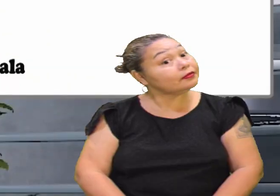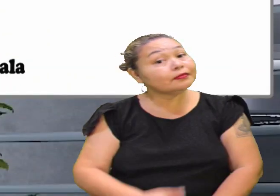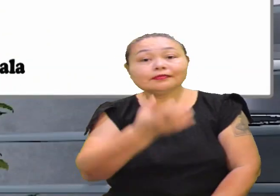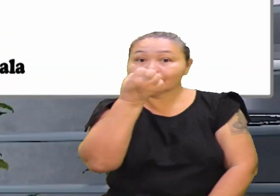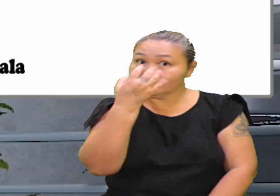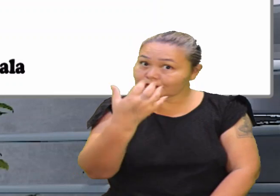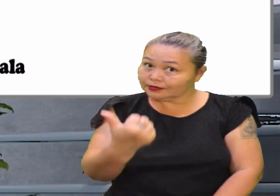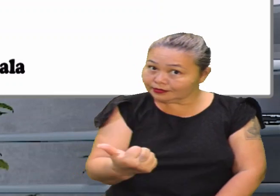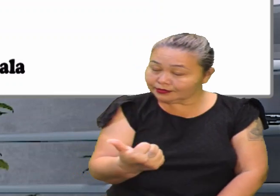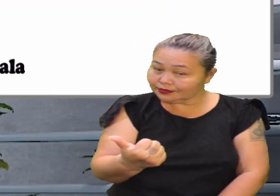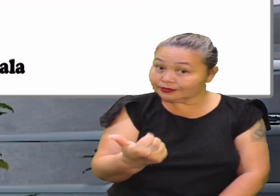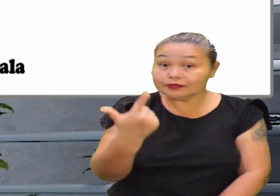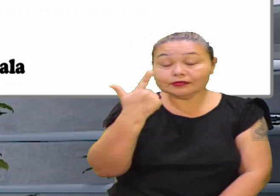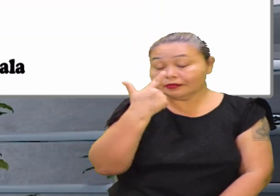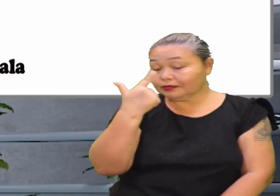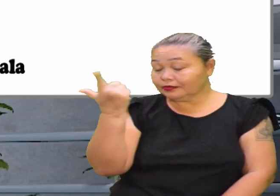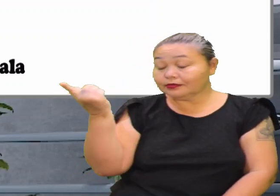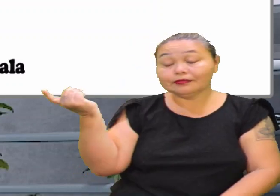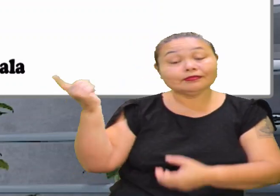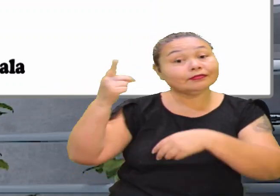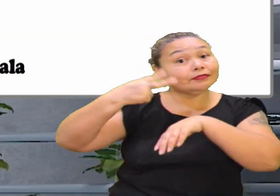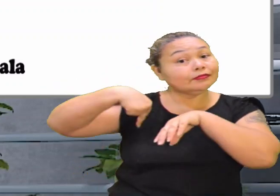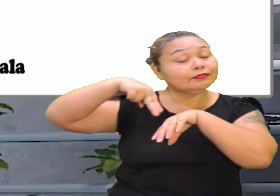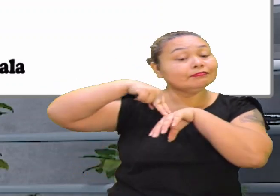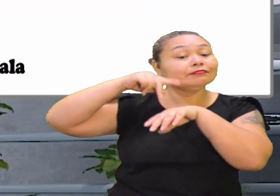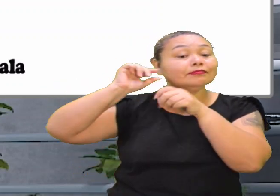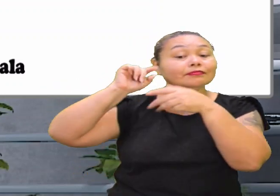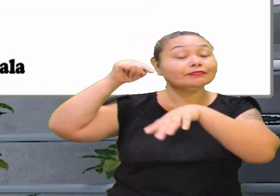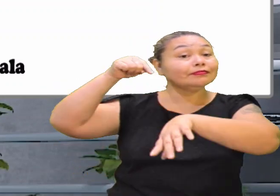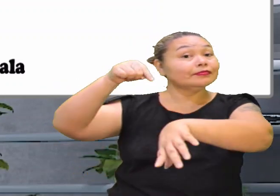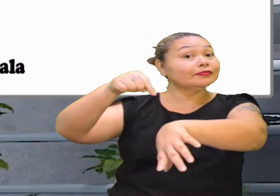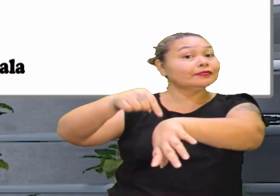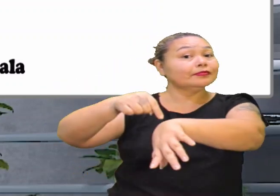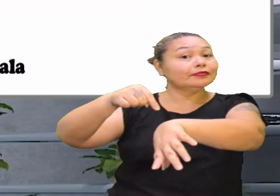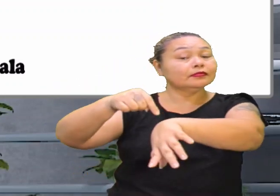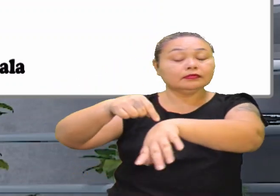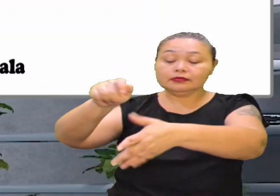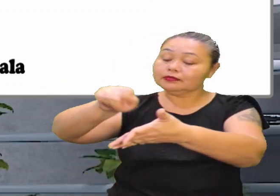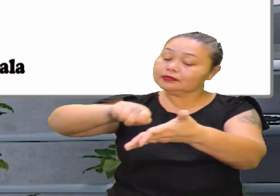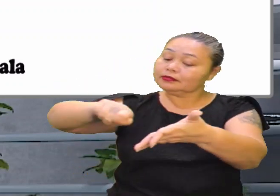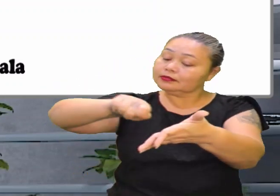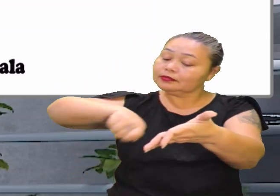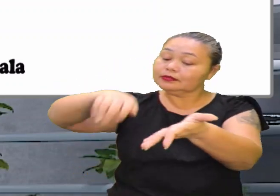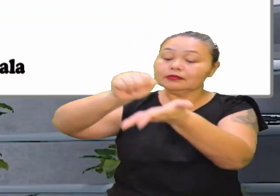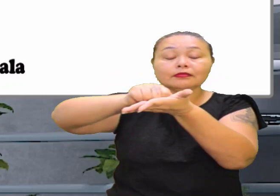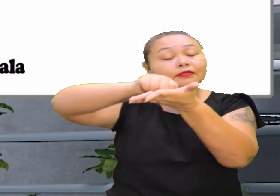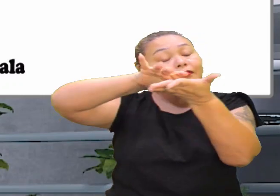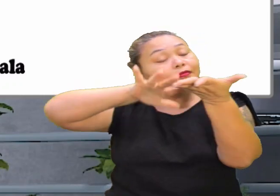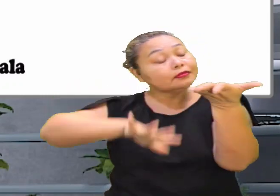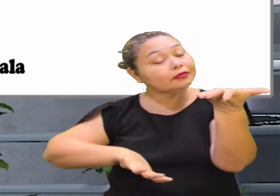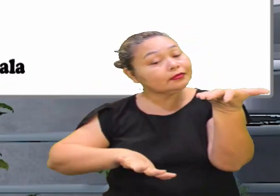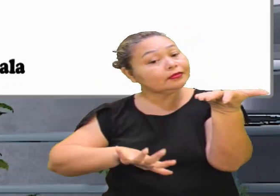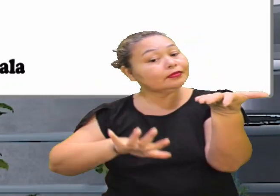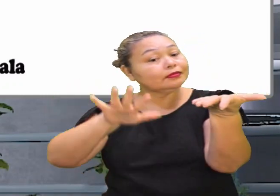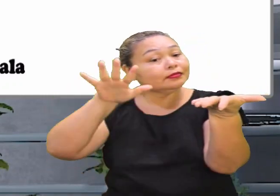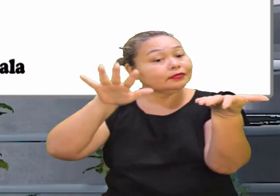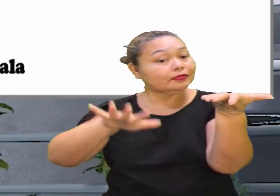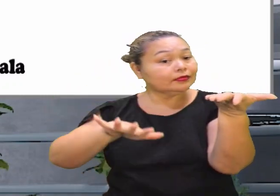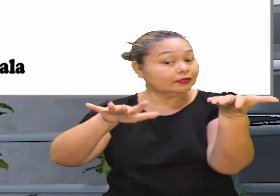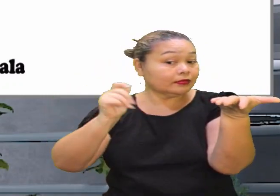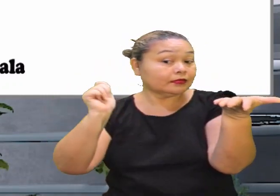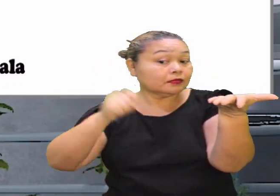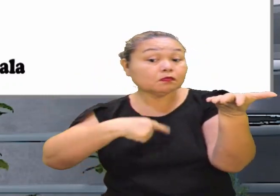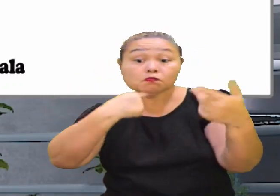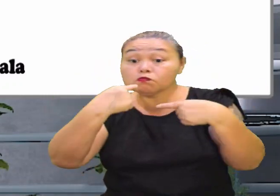heredograma, homens são quadrados, mulheres são uma esferinha, ó. Sexo